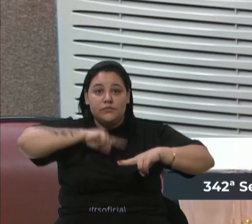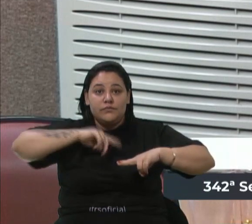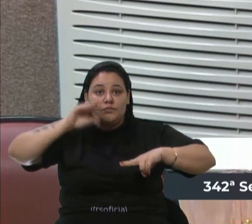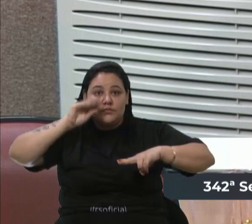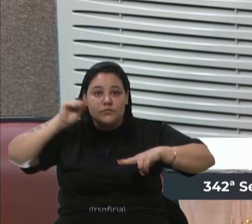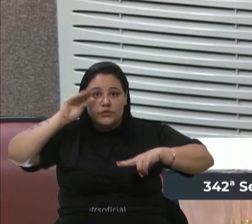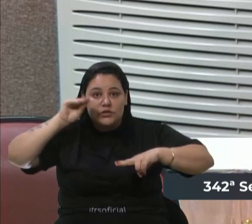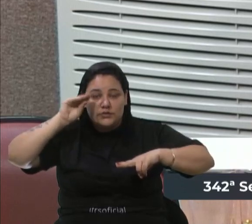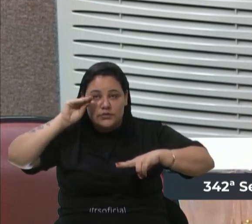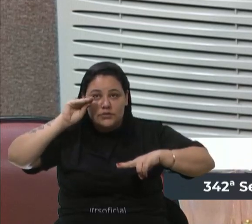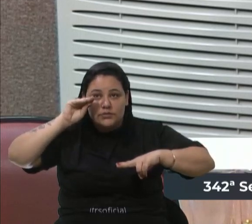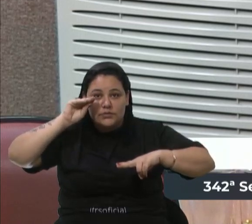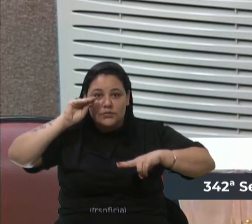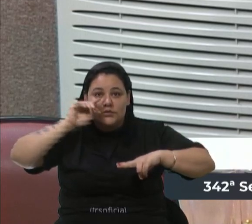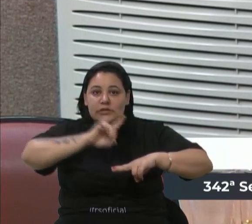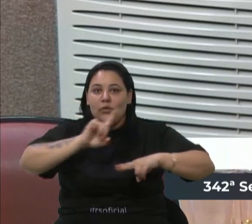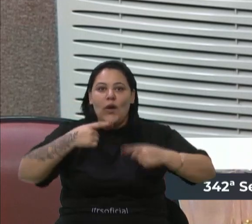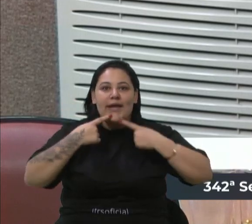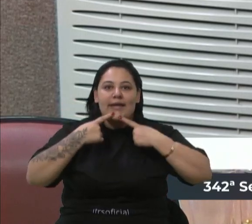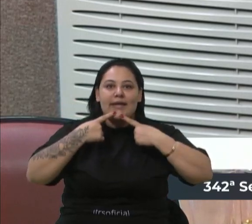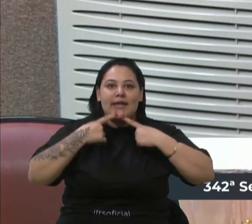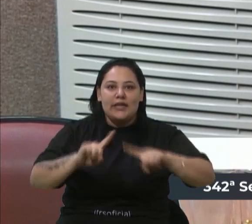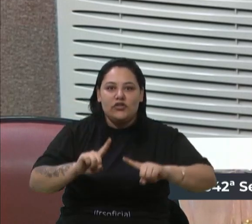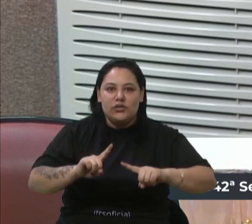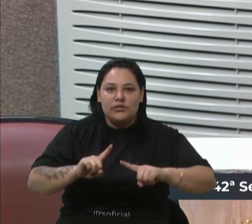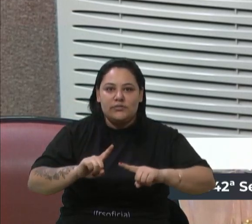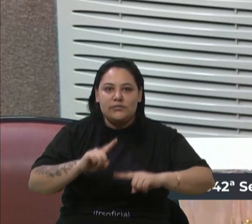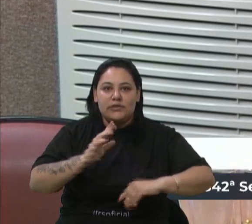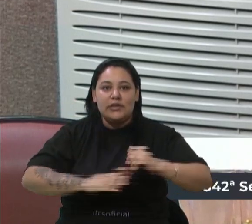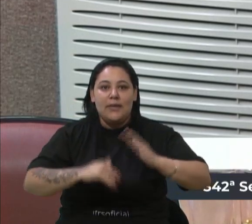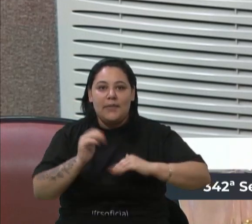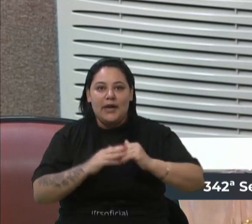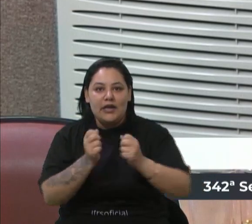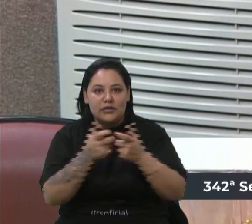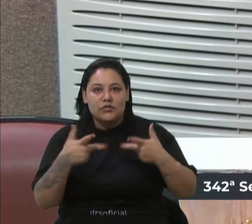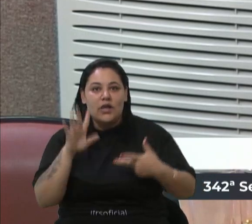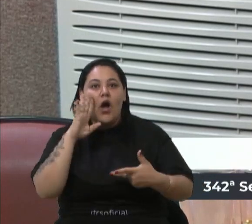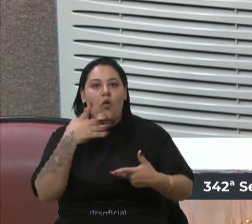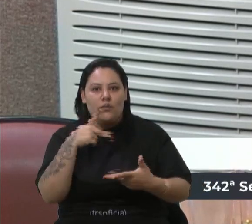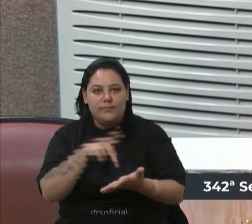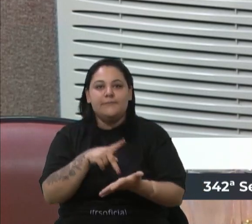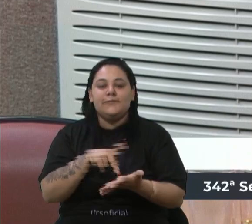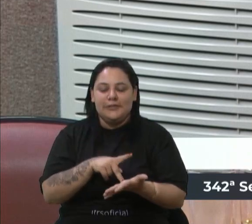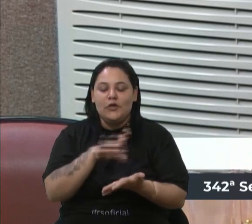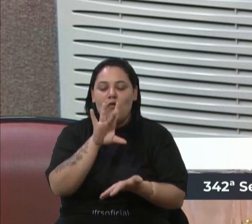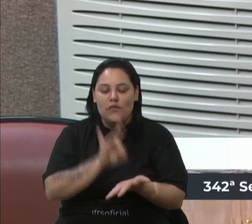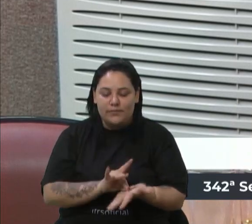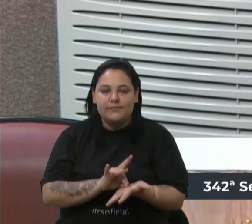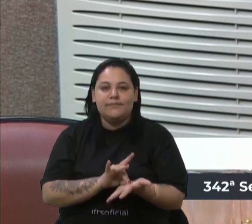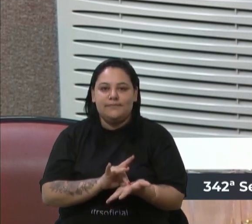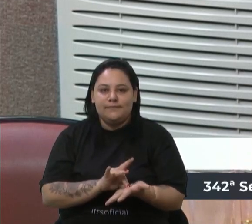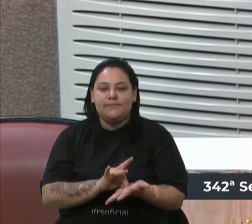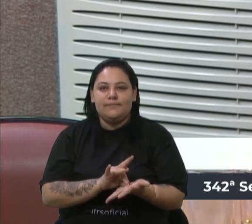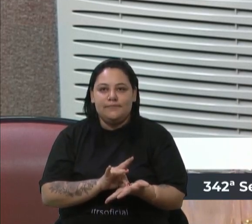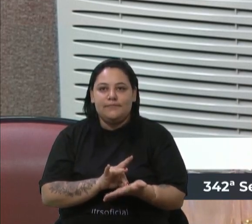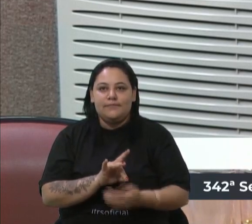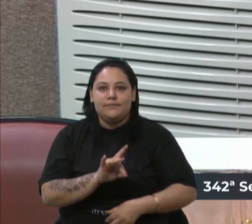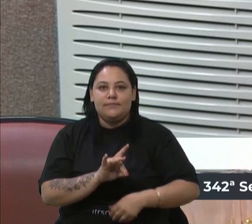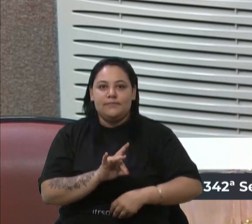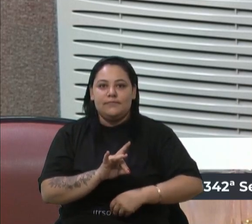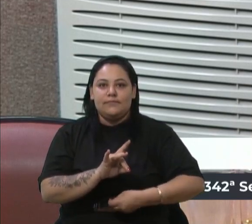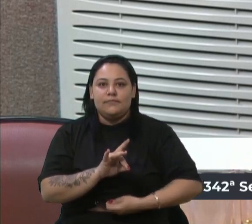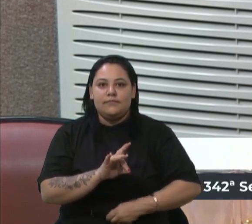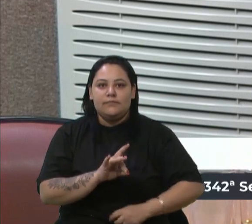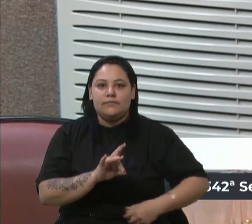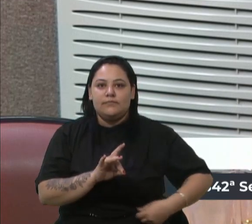leva para o lado politicagem e, de fato, na prática, as coisas vêm acontecendo. Então, que os secretários sigam essa caminhada,